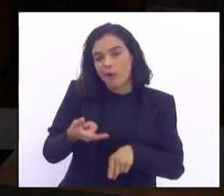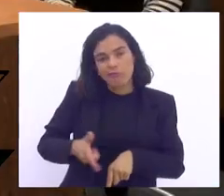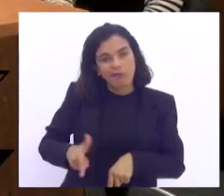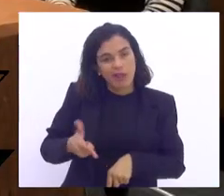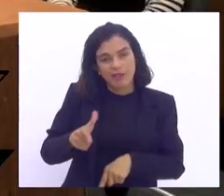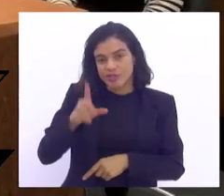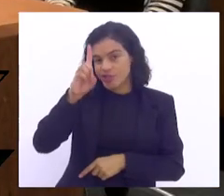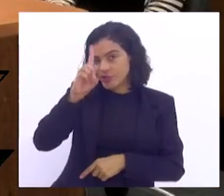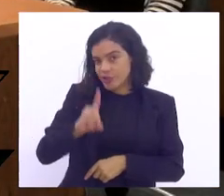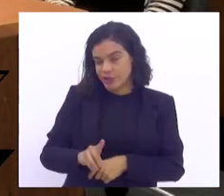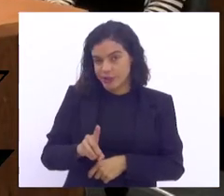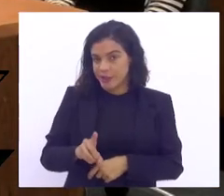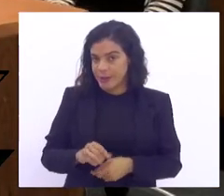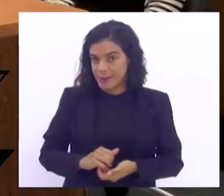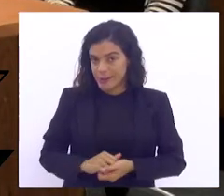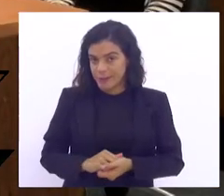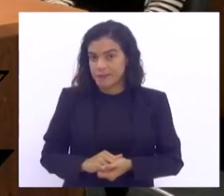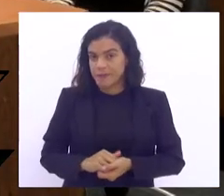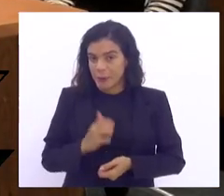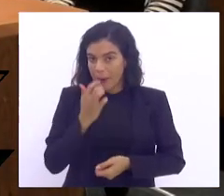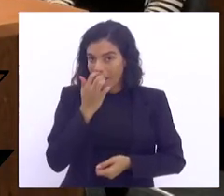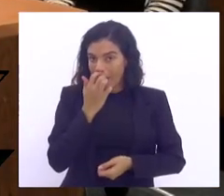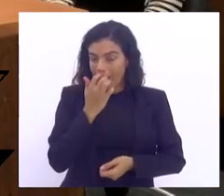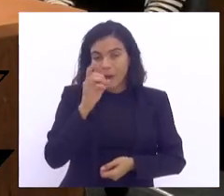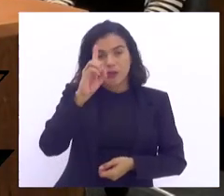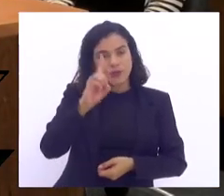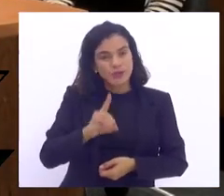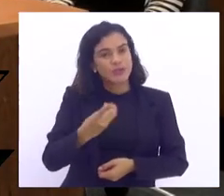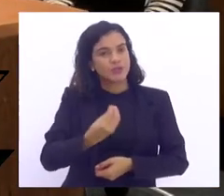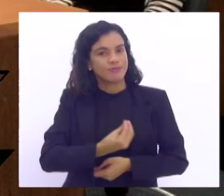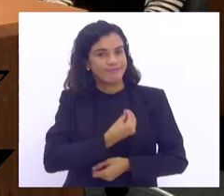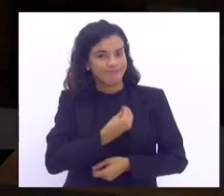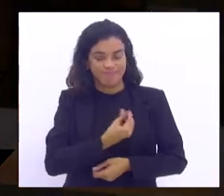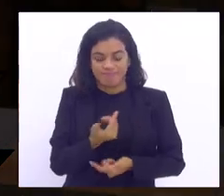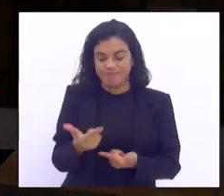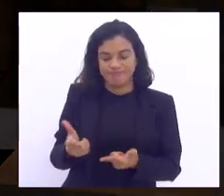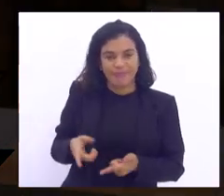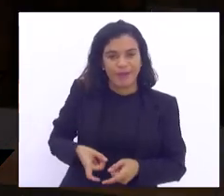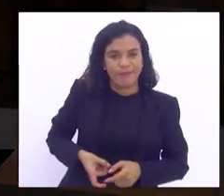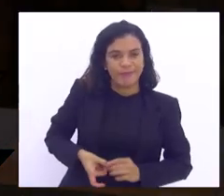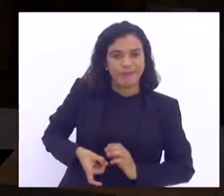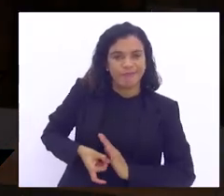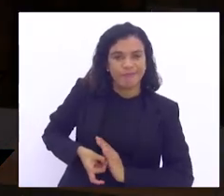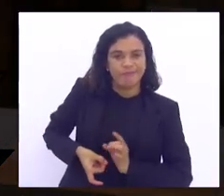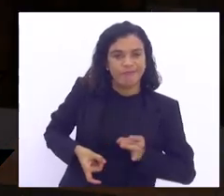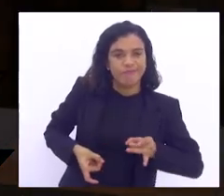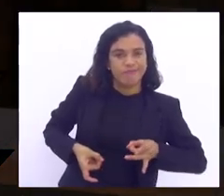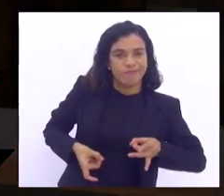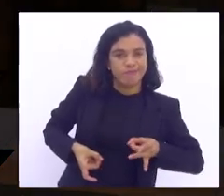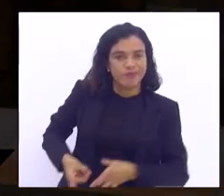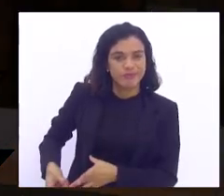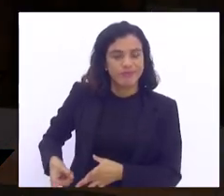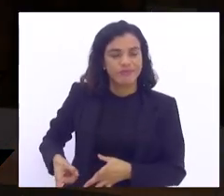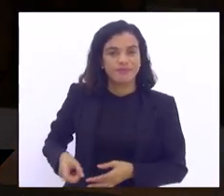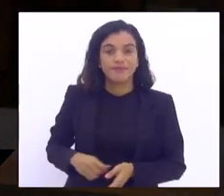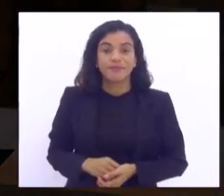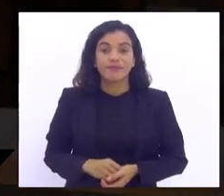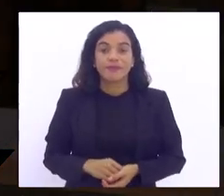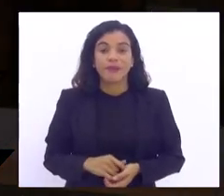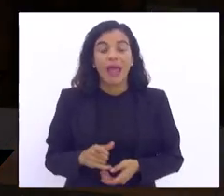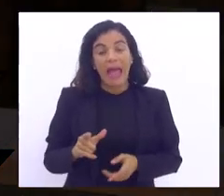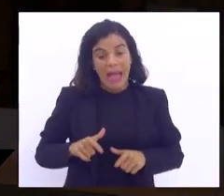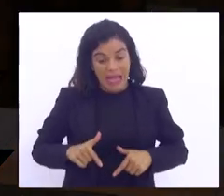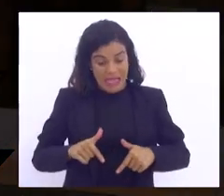direito, muito menos o direito à vida. E eu disse no início que os fundamentos da ação permitem